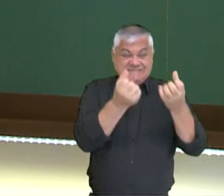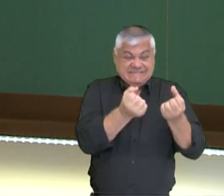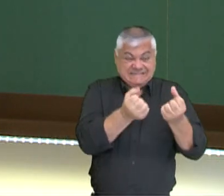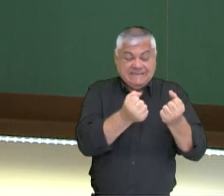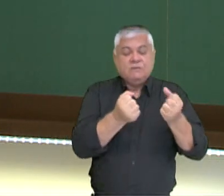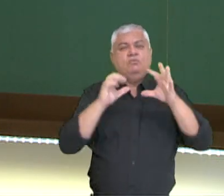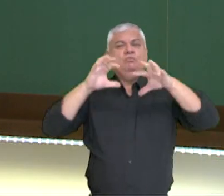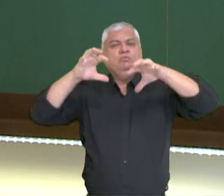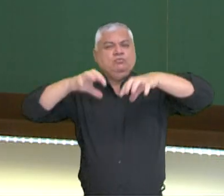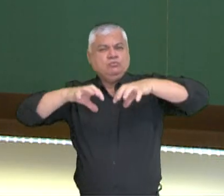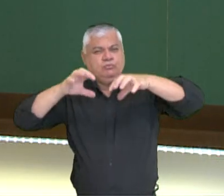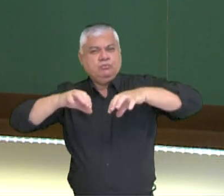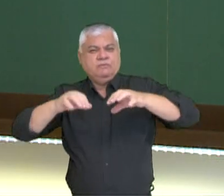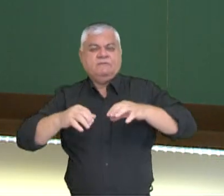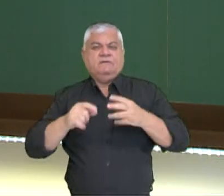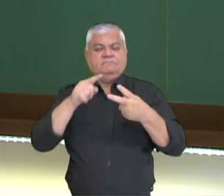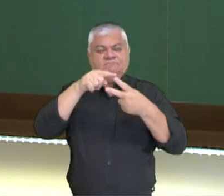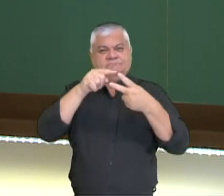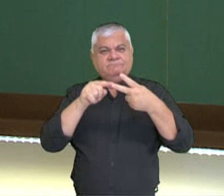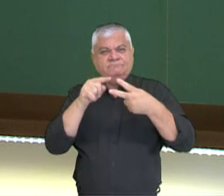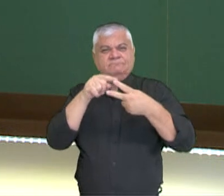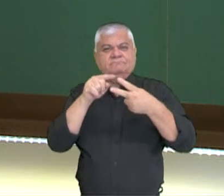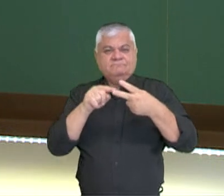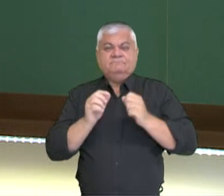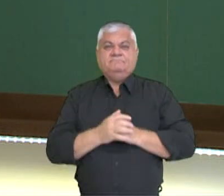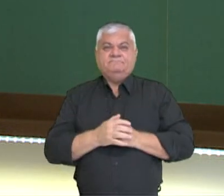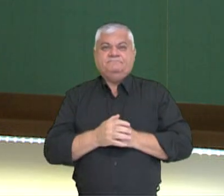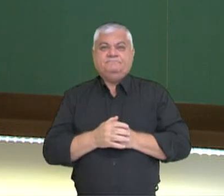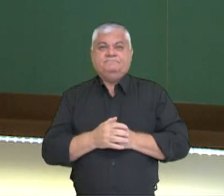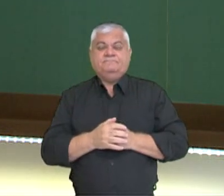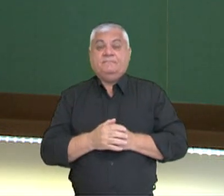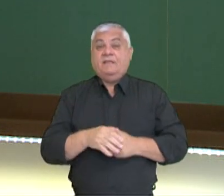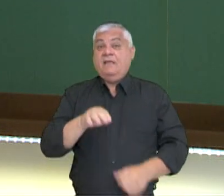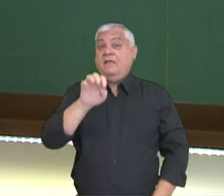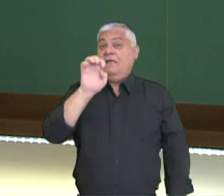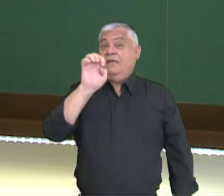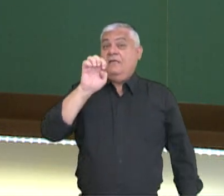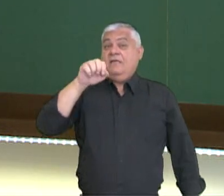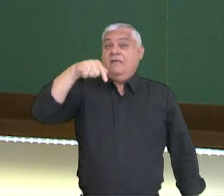estação chuvosa. Clima equatorial, de